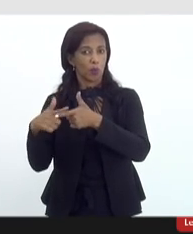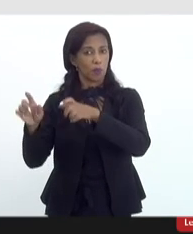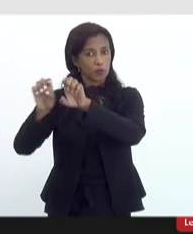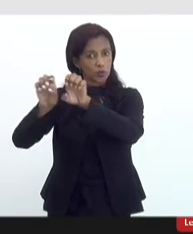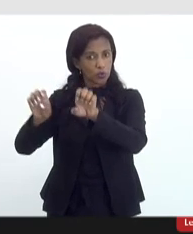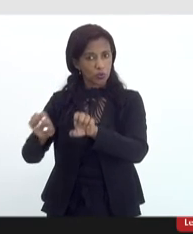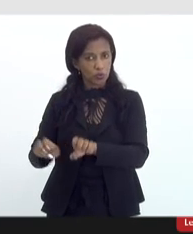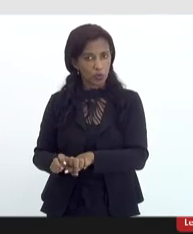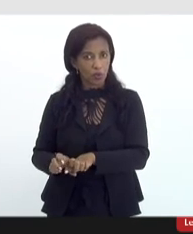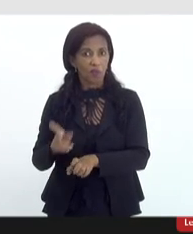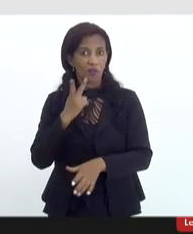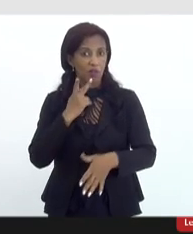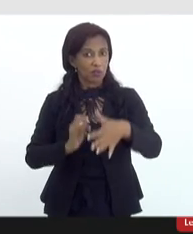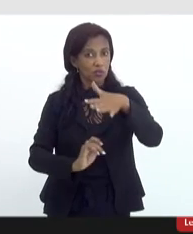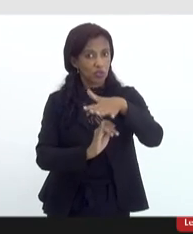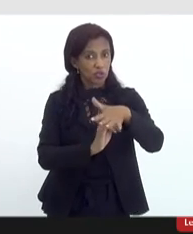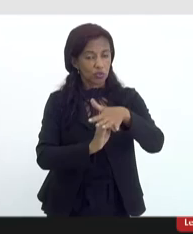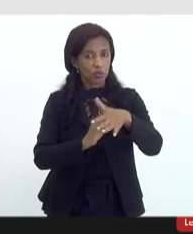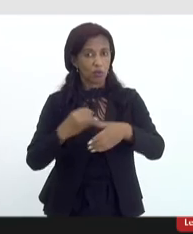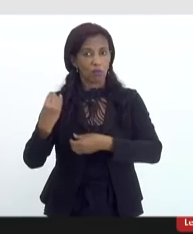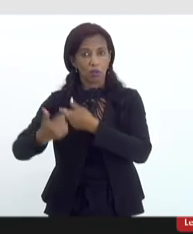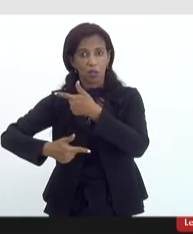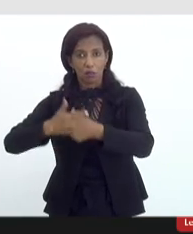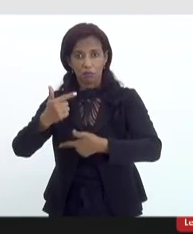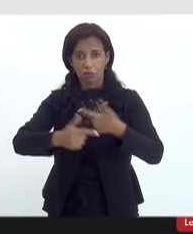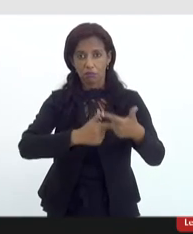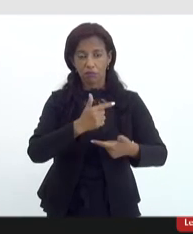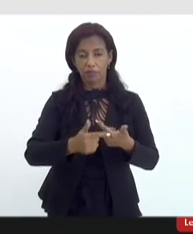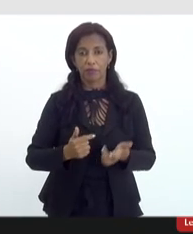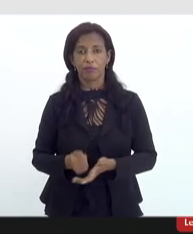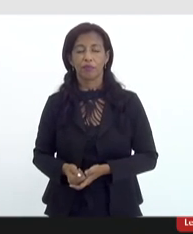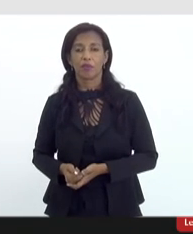gente está falando de instituições que reproduzem, então é um pouco